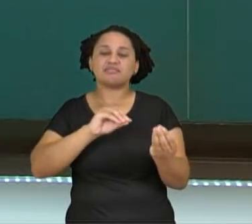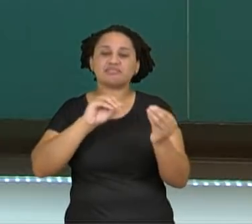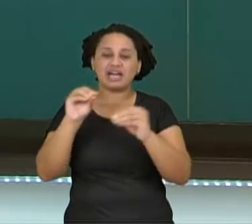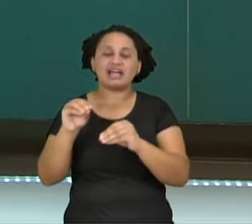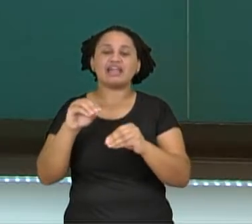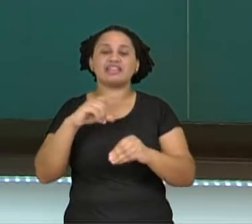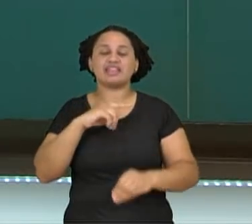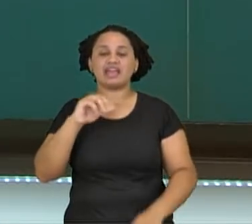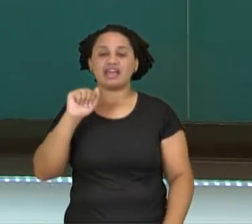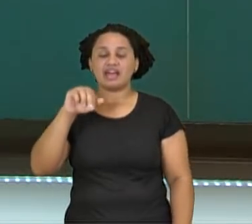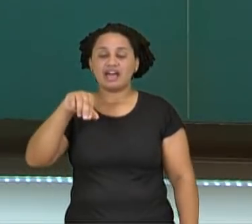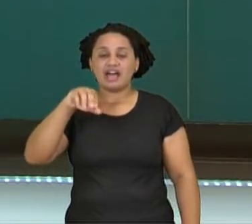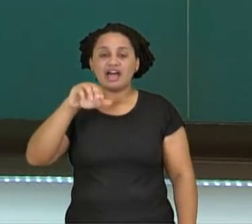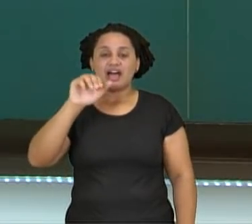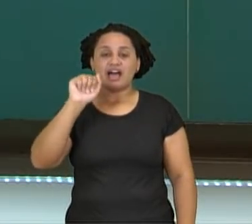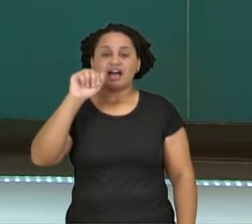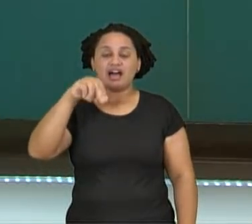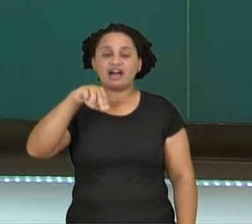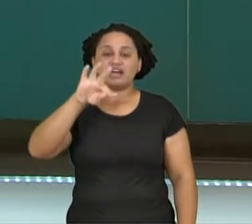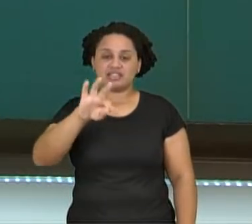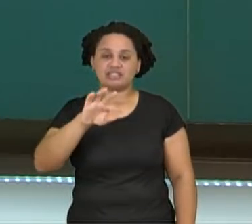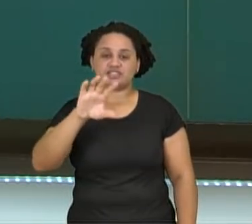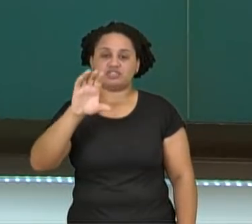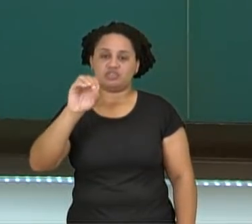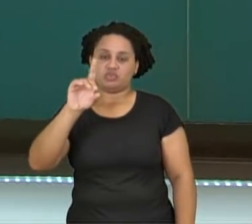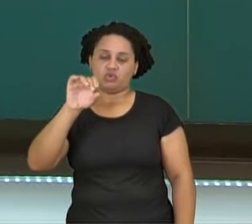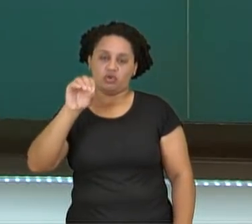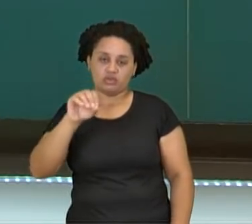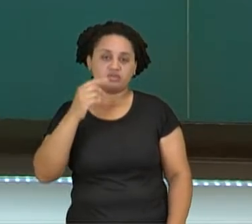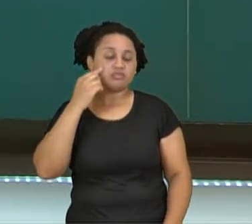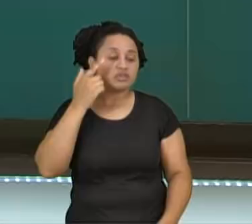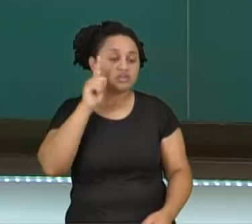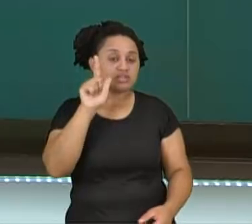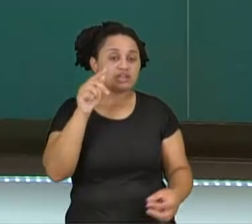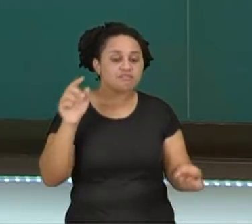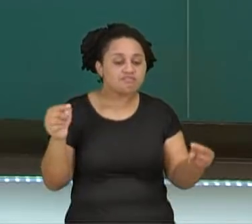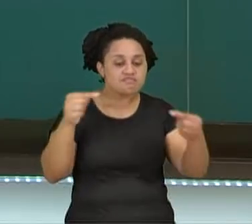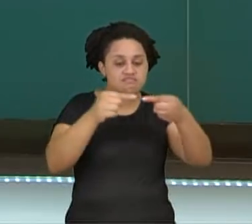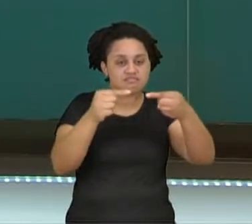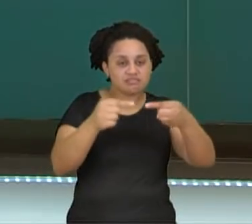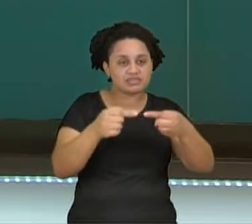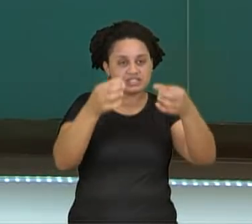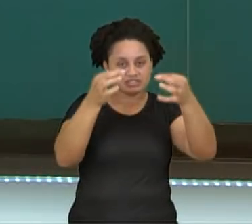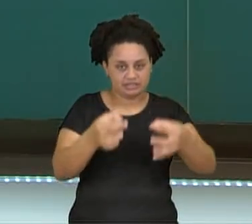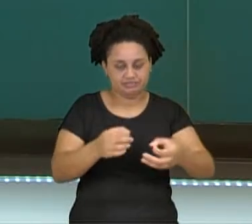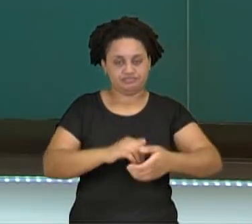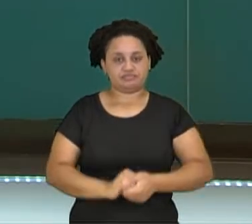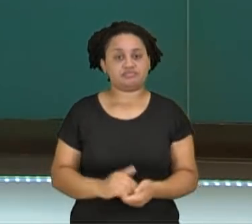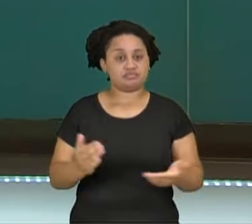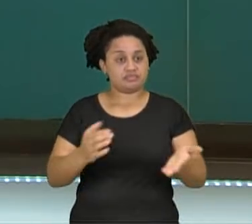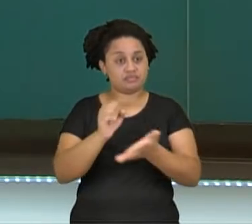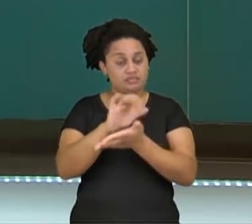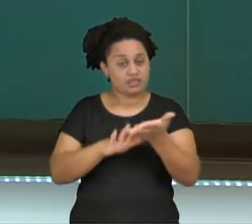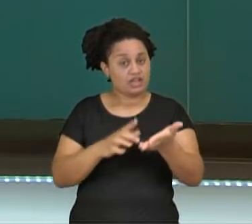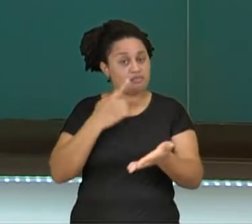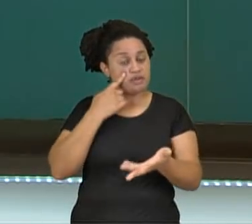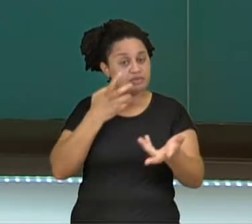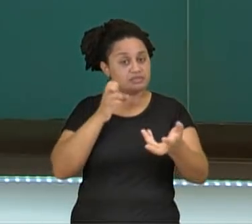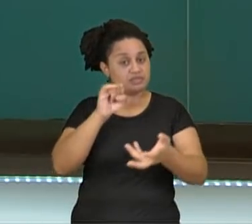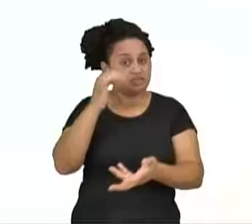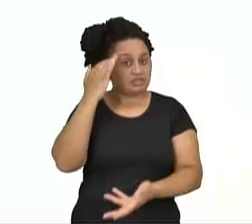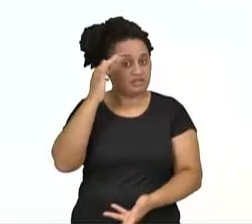certinho as bases nitrogenadas para ele saber qual é o aminoácido que está pedindo ali. Exercício, gente, para ver se você compreendeu essa